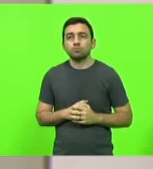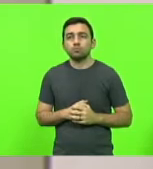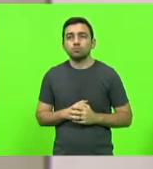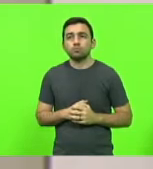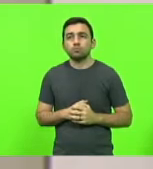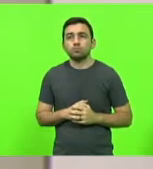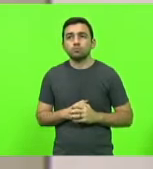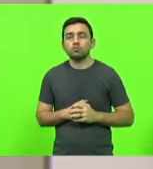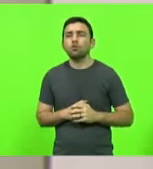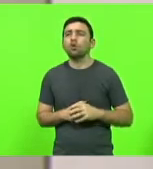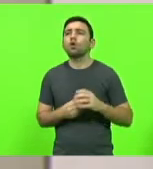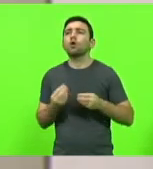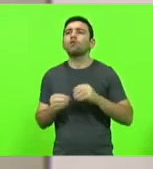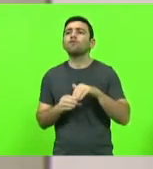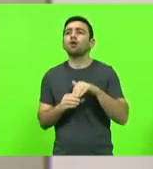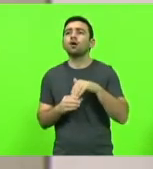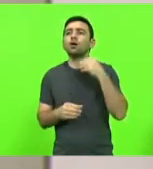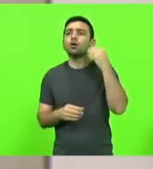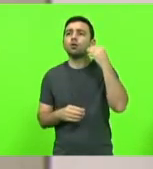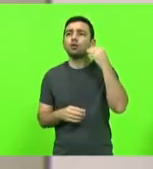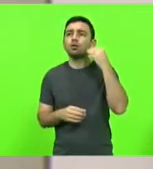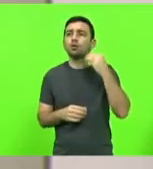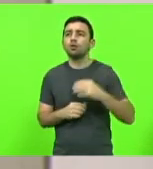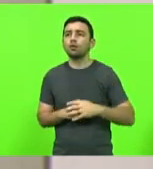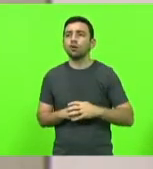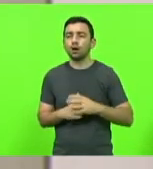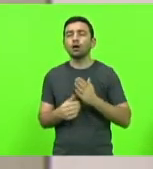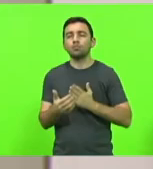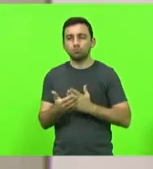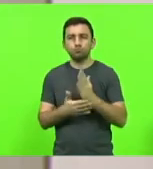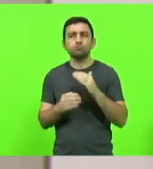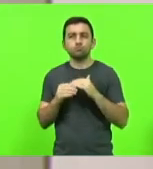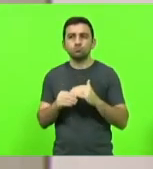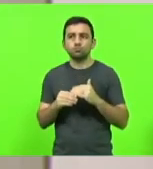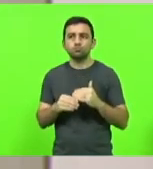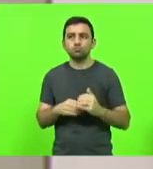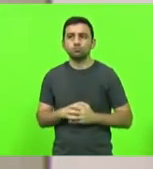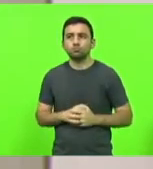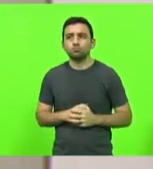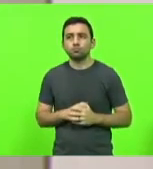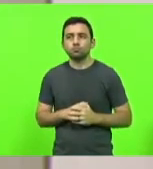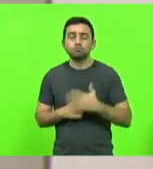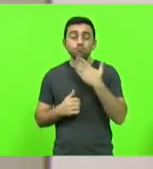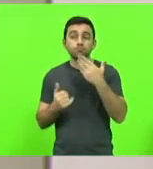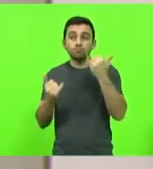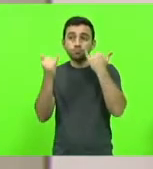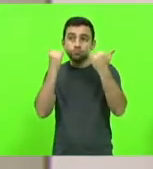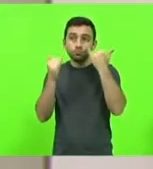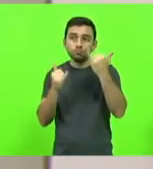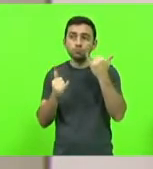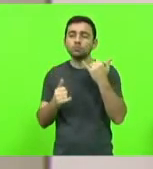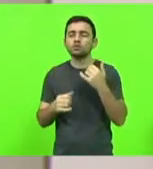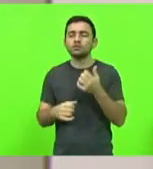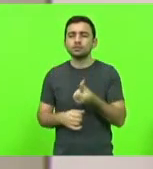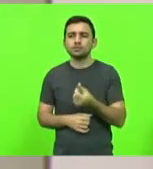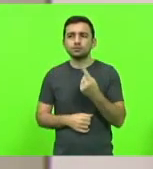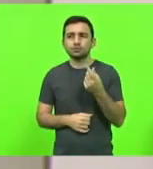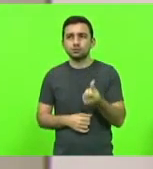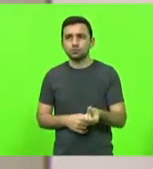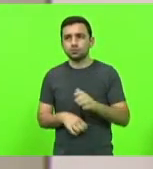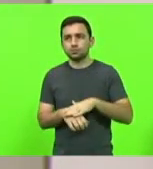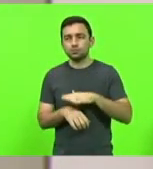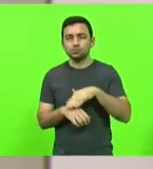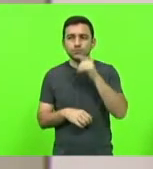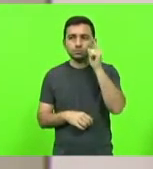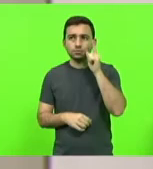Como vota, deputado Márcio Machado? Aprovado por unanimidade. Pedido de informação 616, autor deputado Laércio